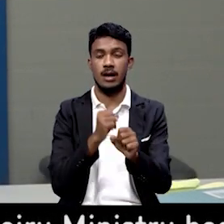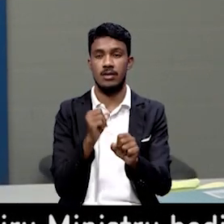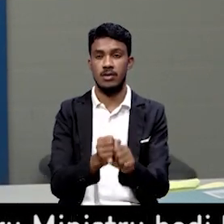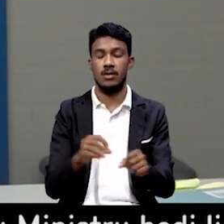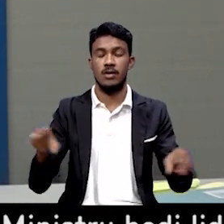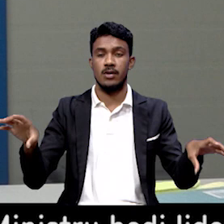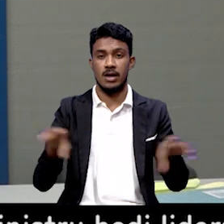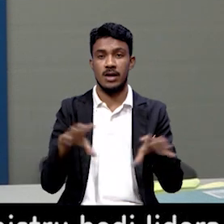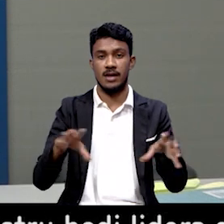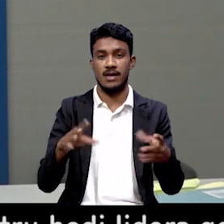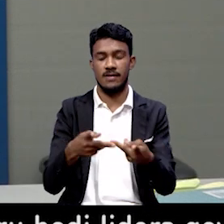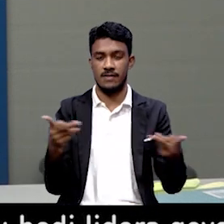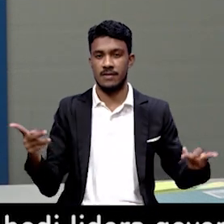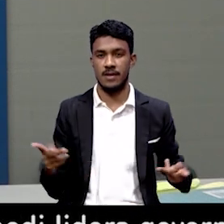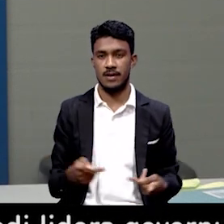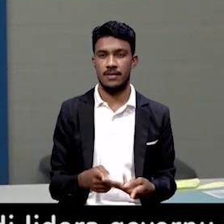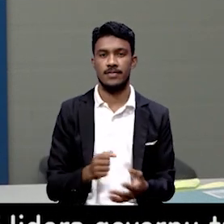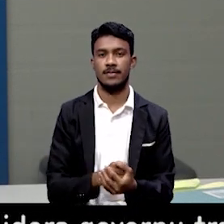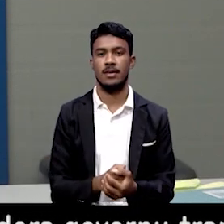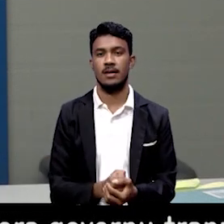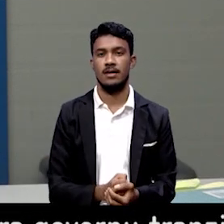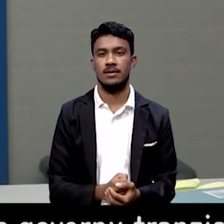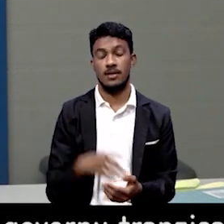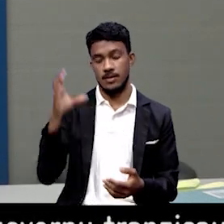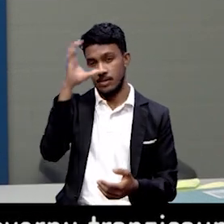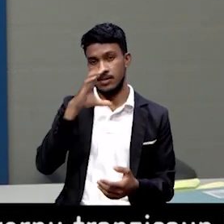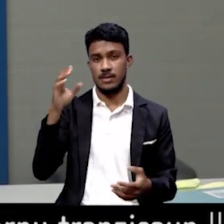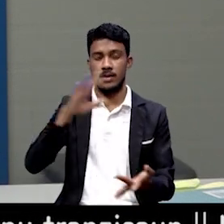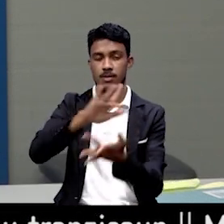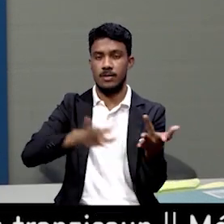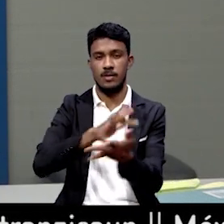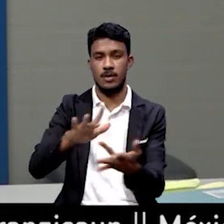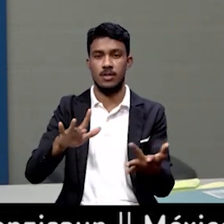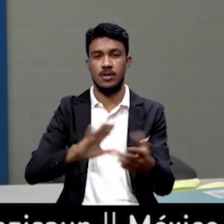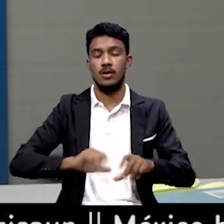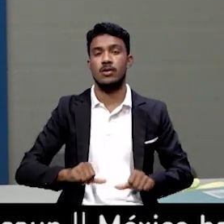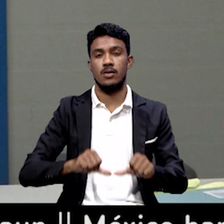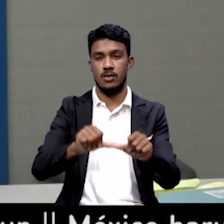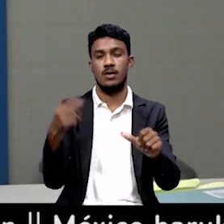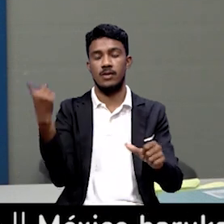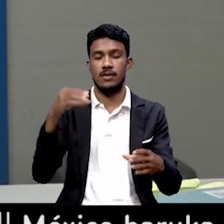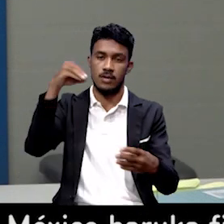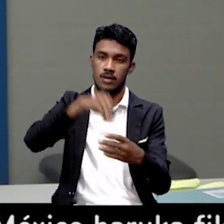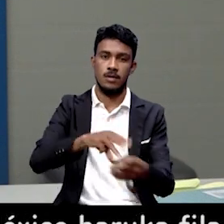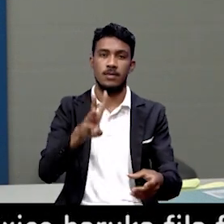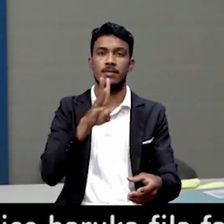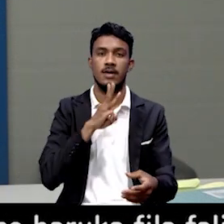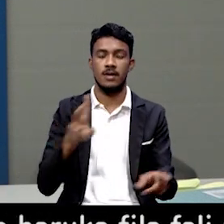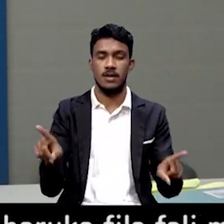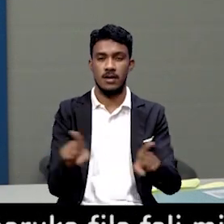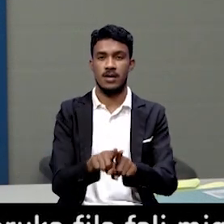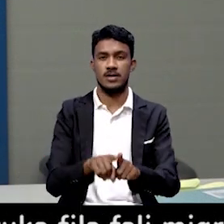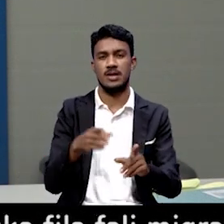foi agora operação ela, ensela bem. Significa kata que